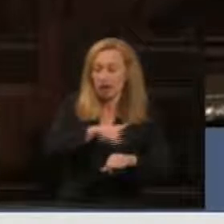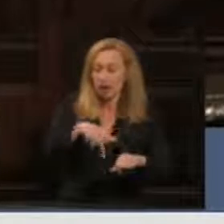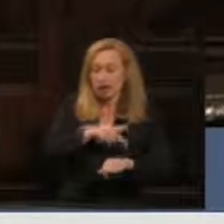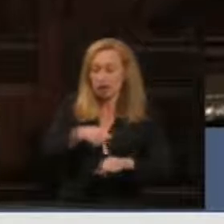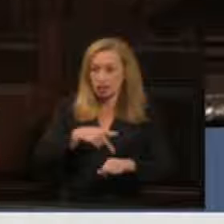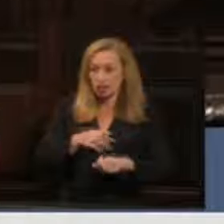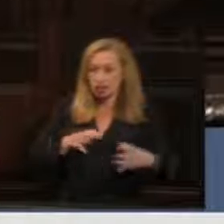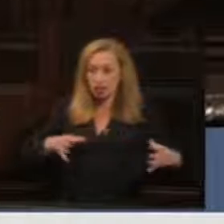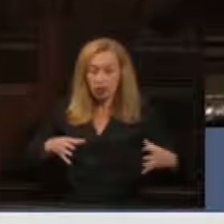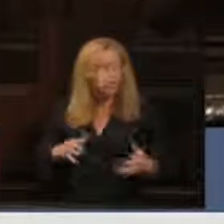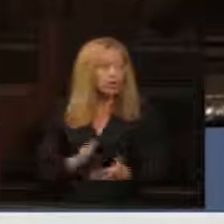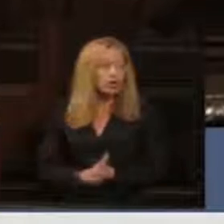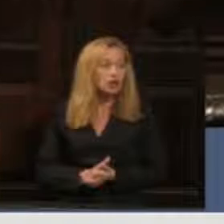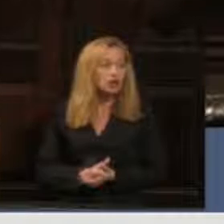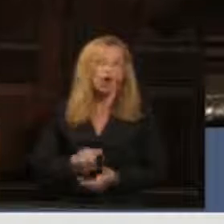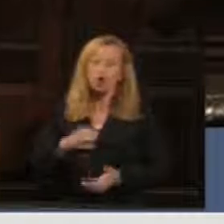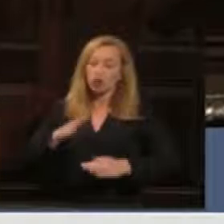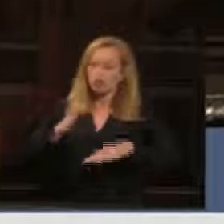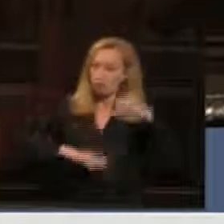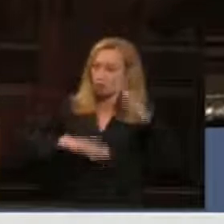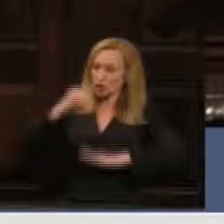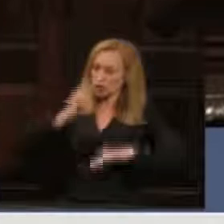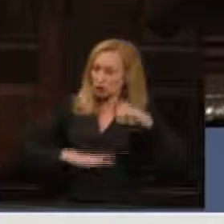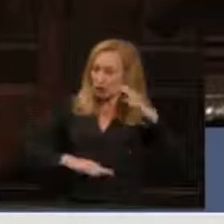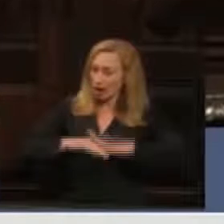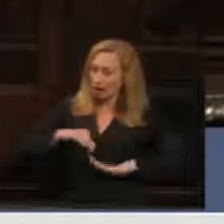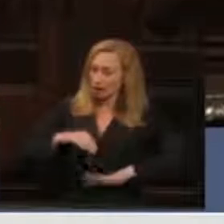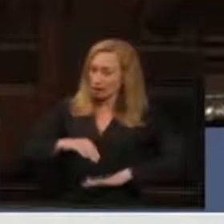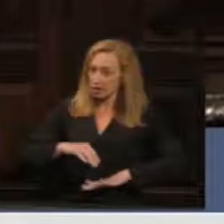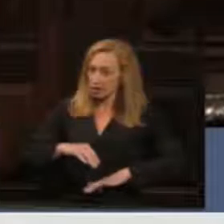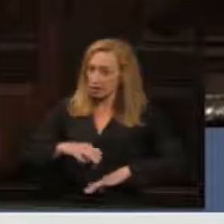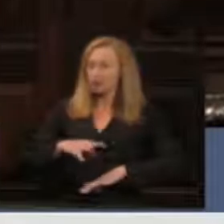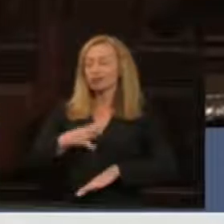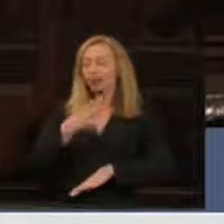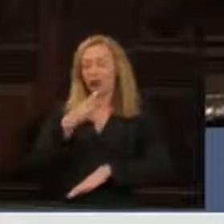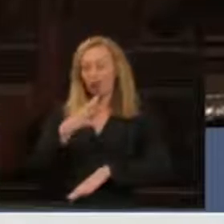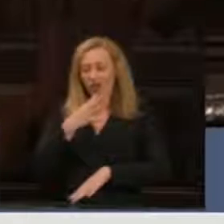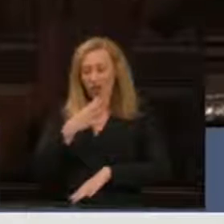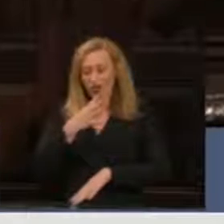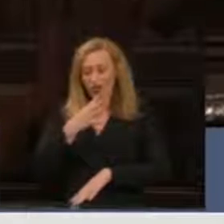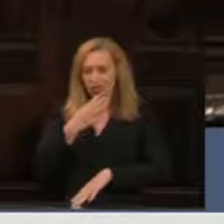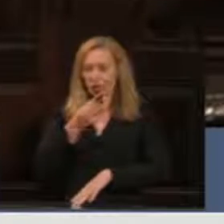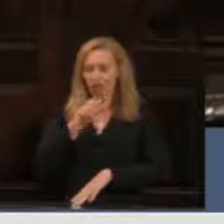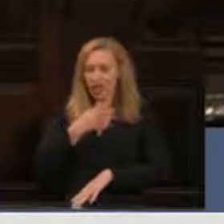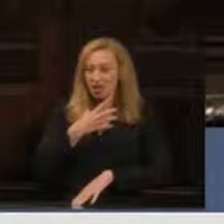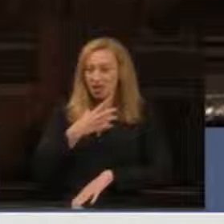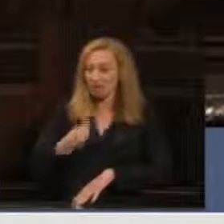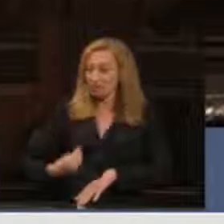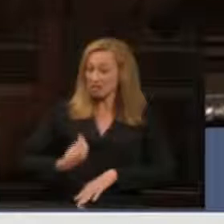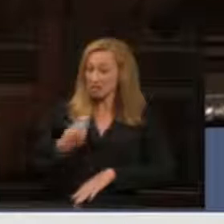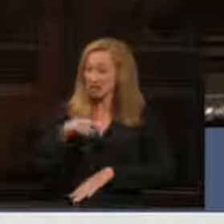não estarão lá para sanar os problemas. Ele demitiu